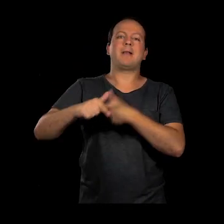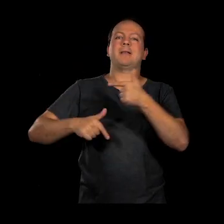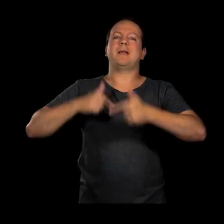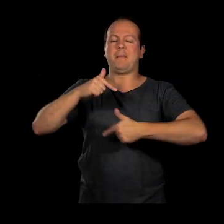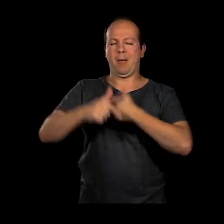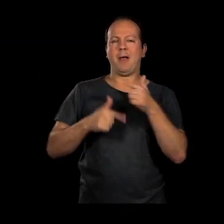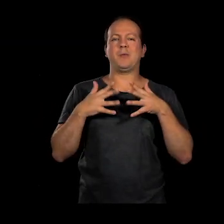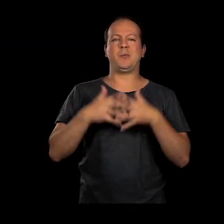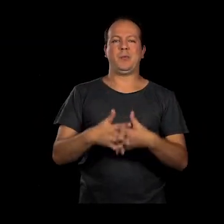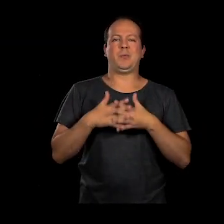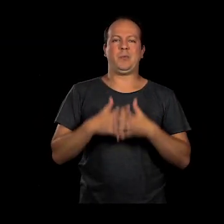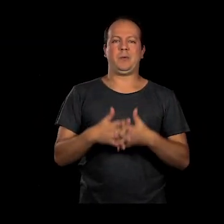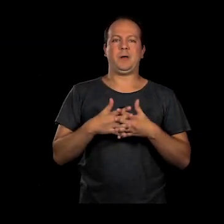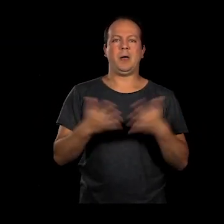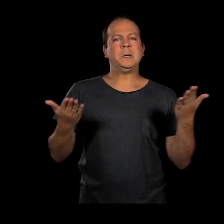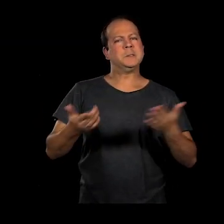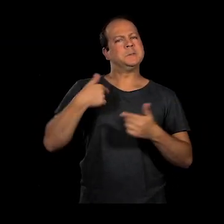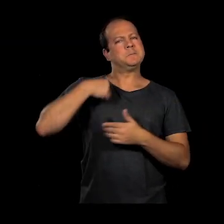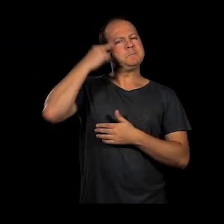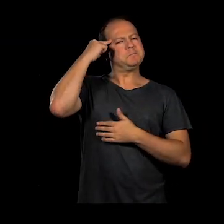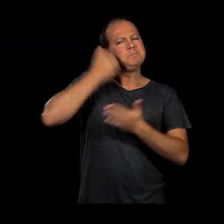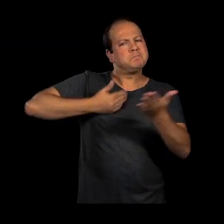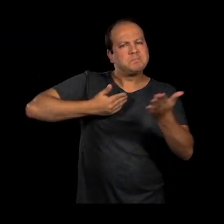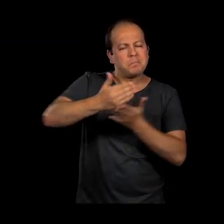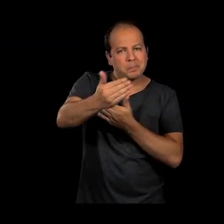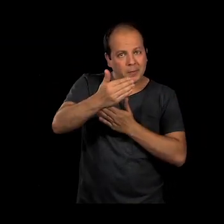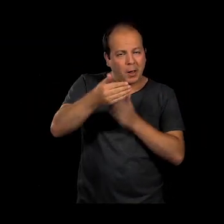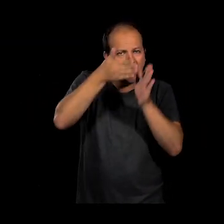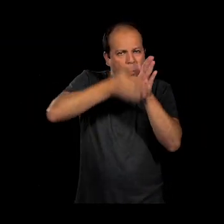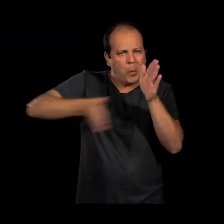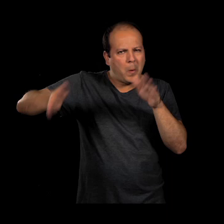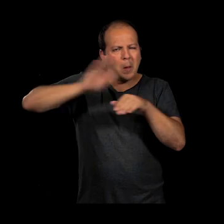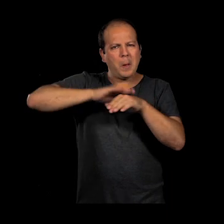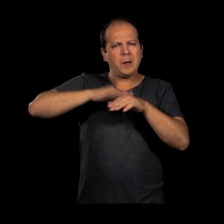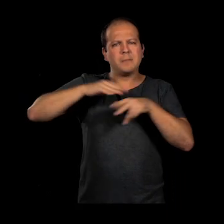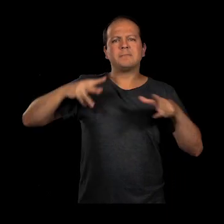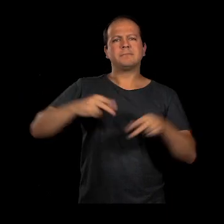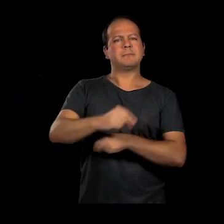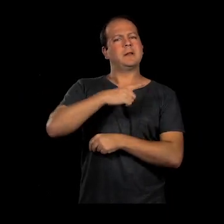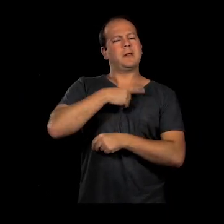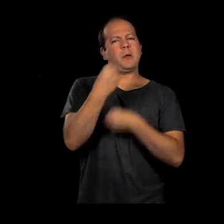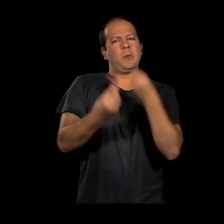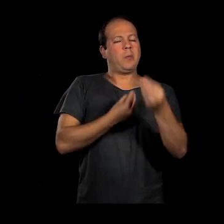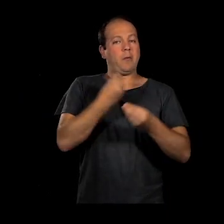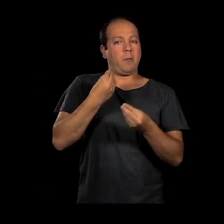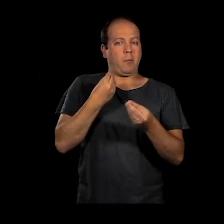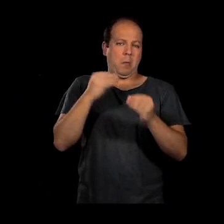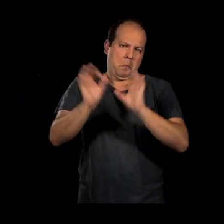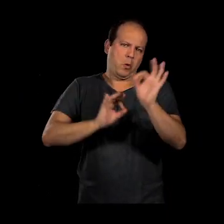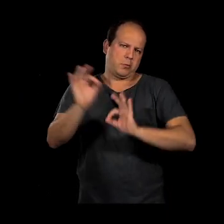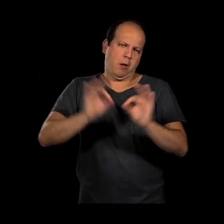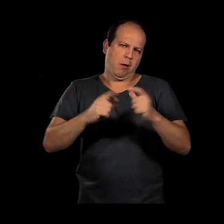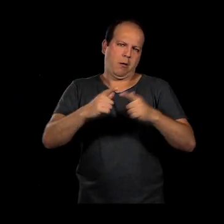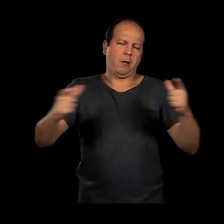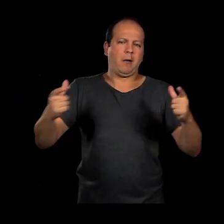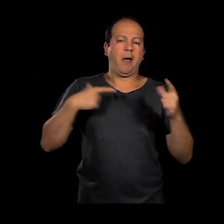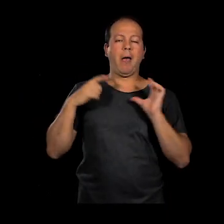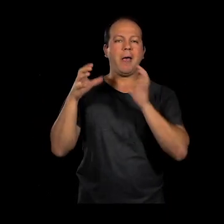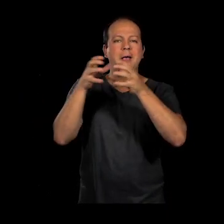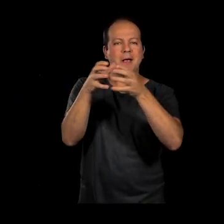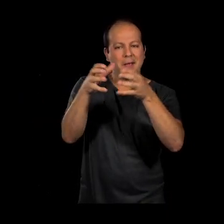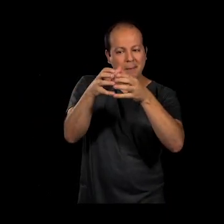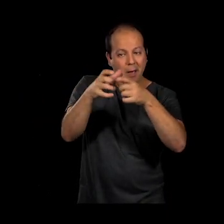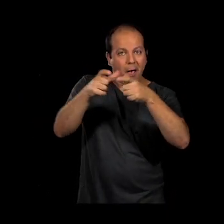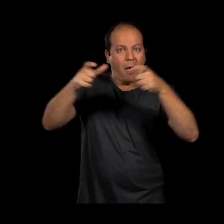é muito complicado. Começo hoje pensando muito numa estruturação de produção, né? Eu acho que como qualquer projeto grande, assim, então tem uma equipe